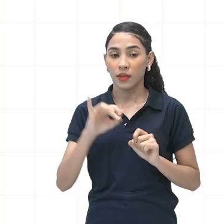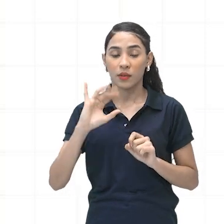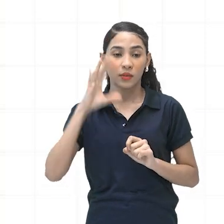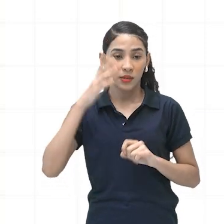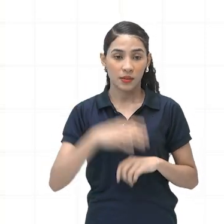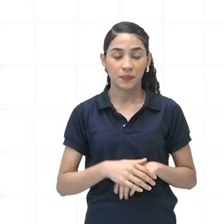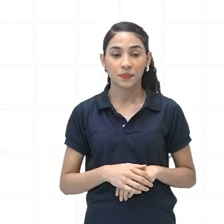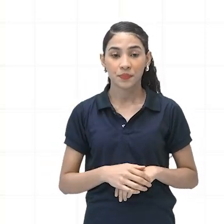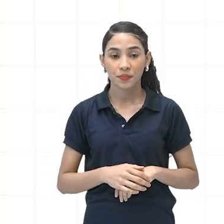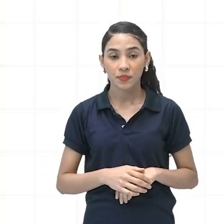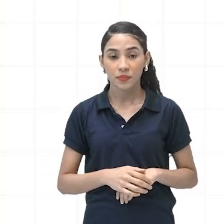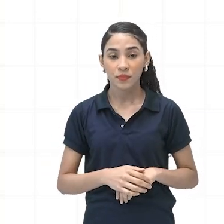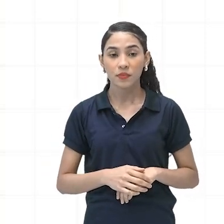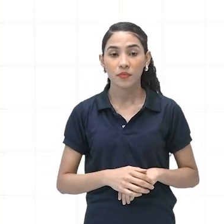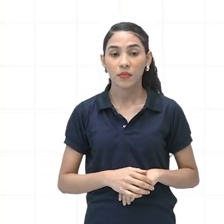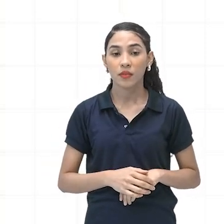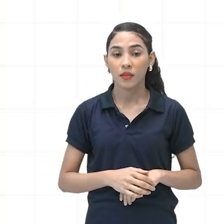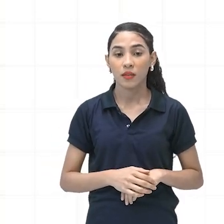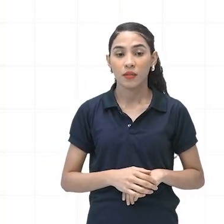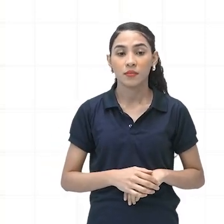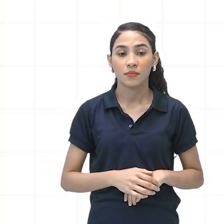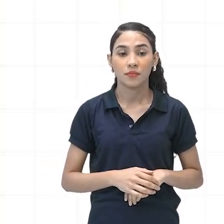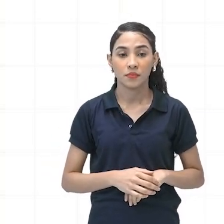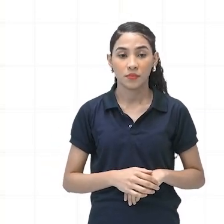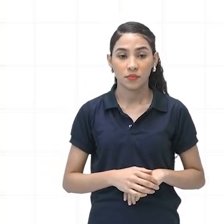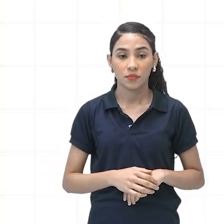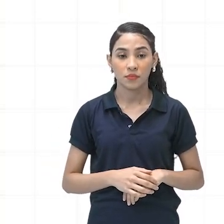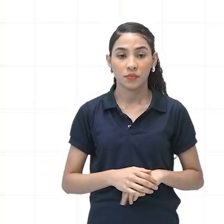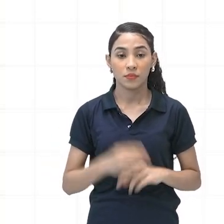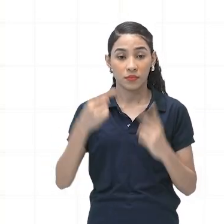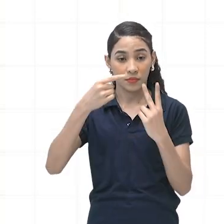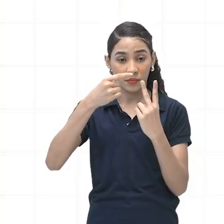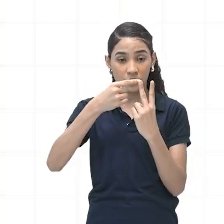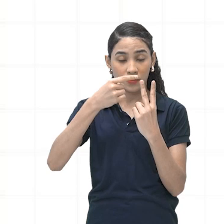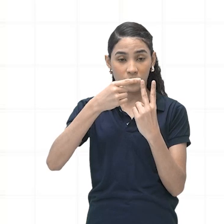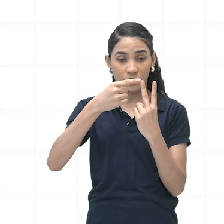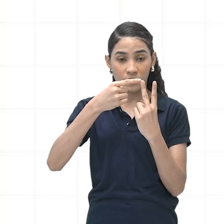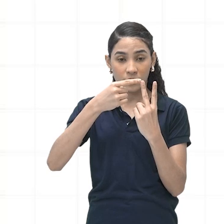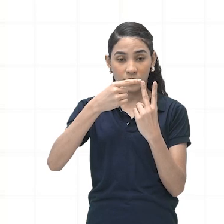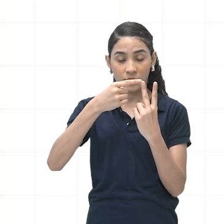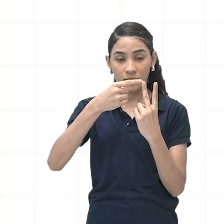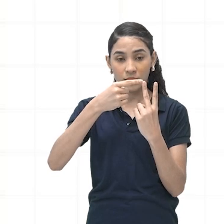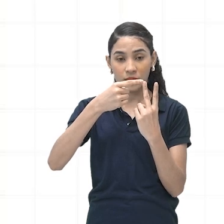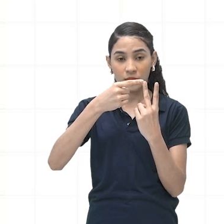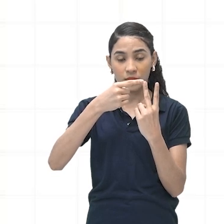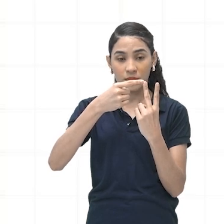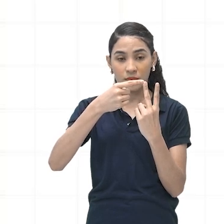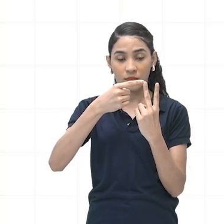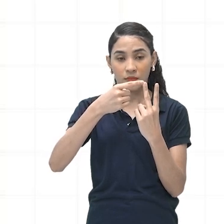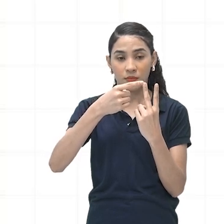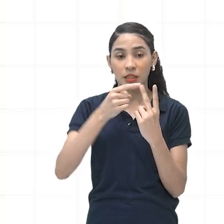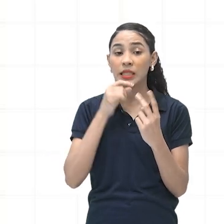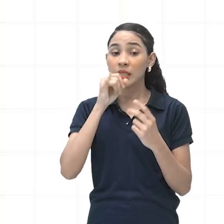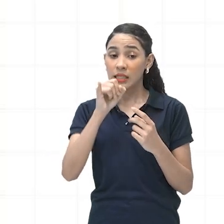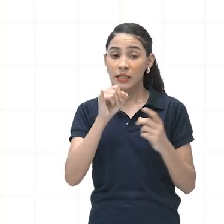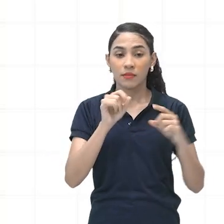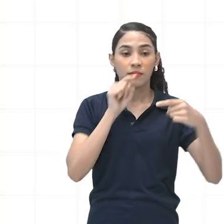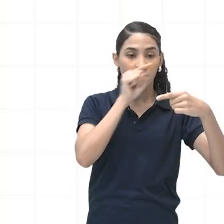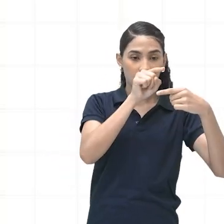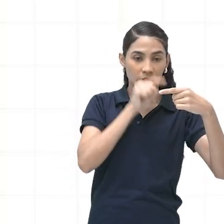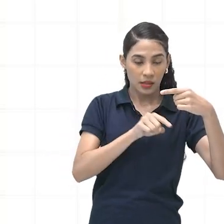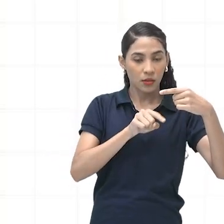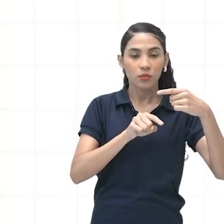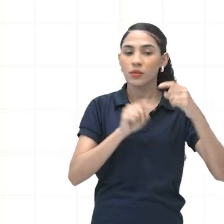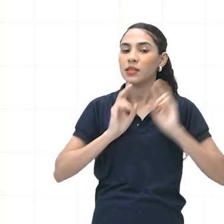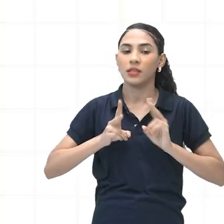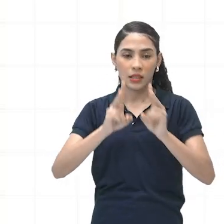acontecer? Isso aqui vai ser igual a um radical. Toda vez que for fração, vai ser um radical.